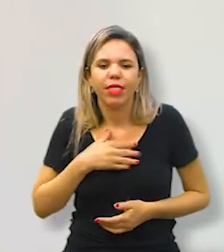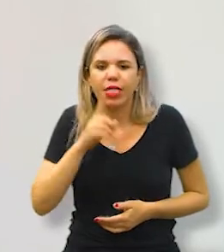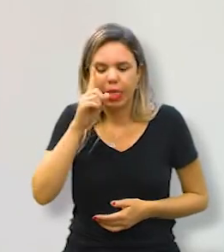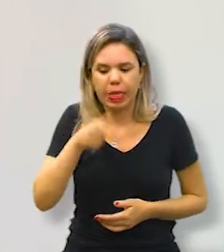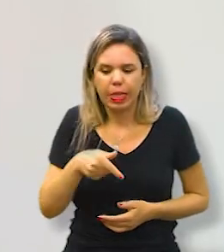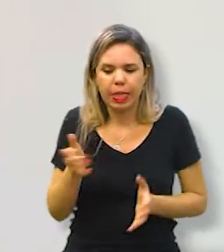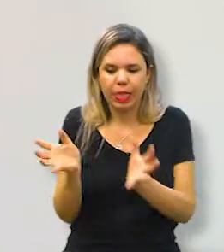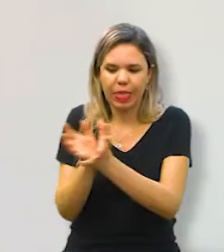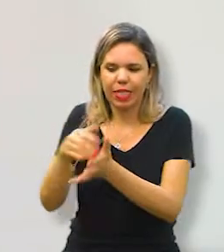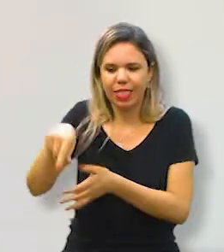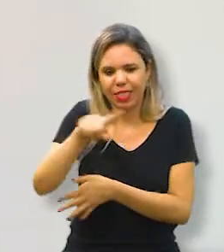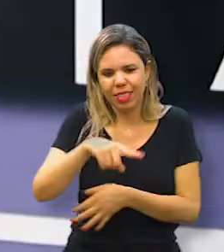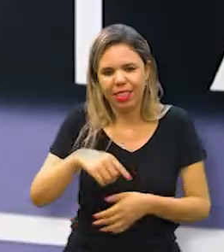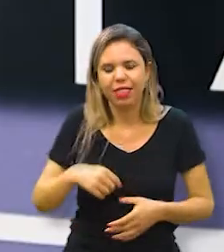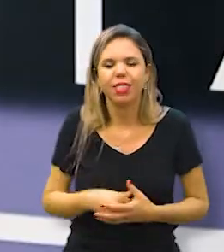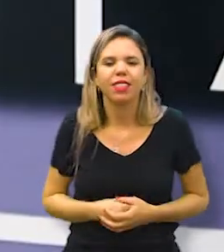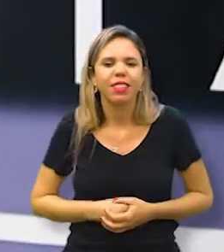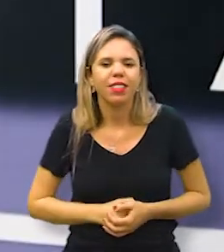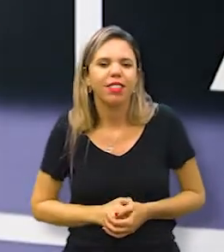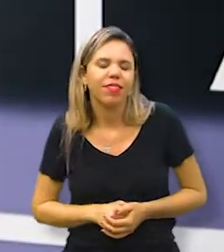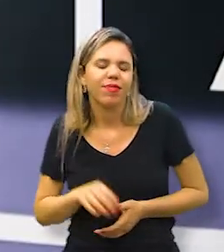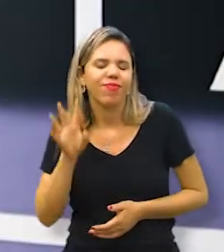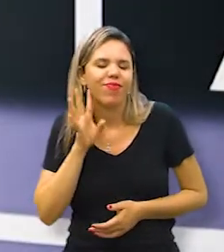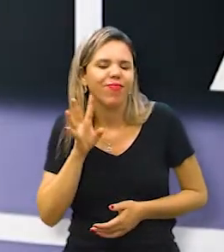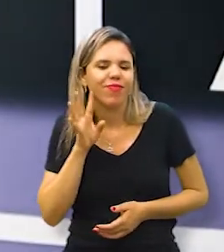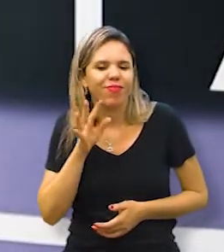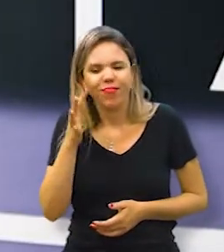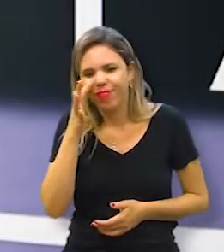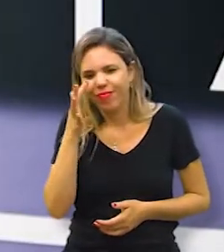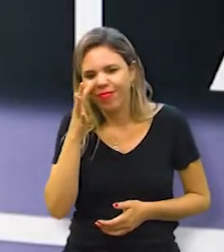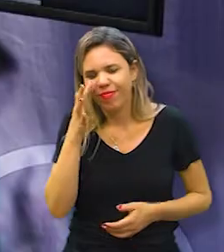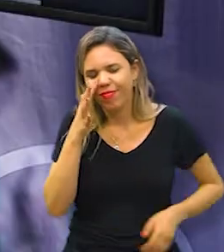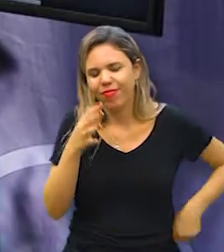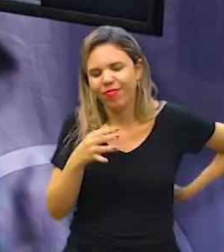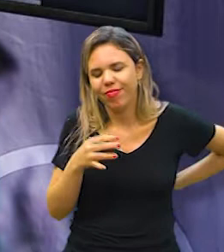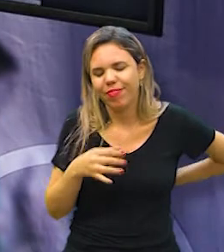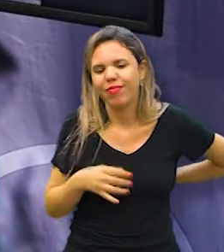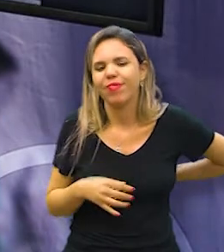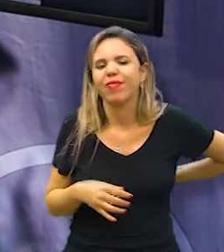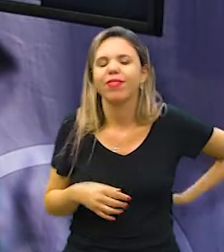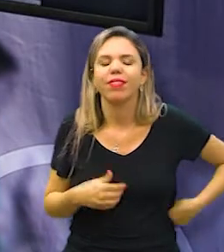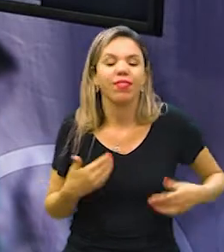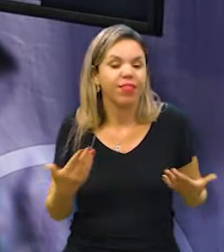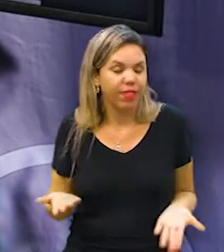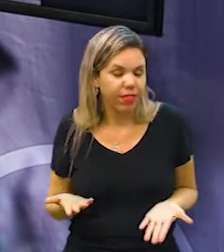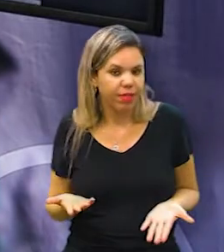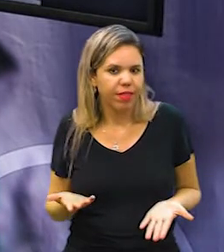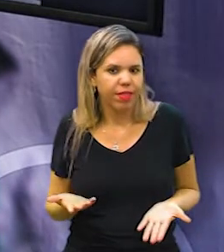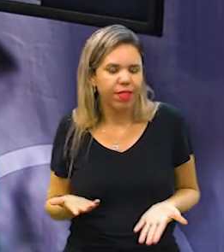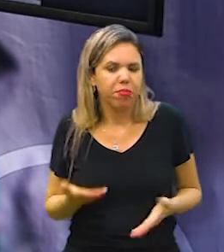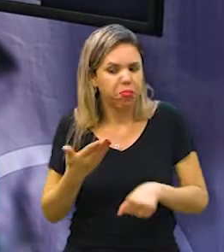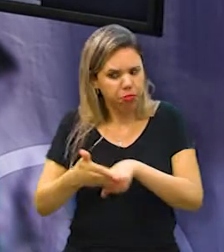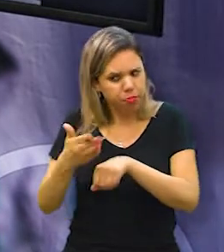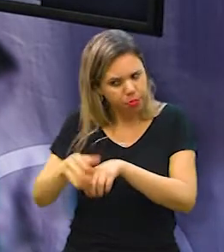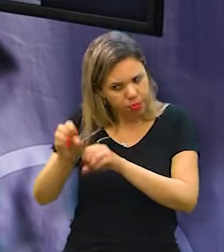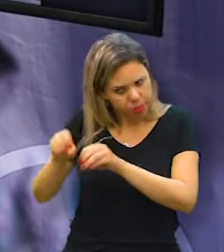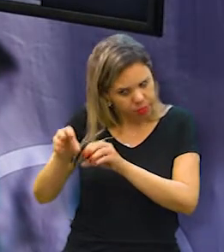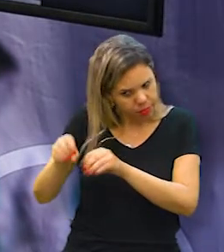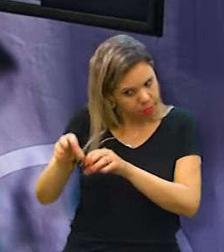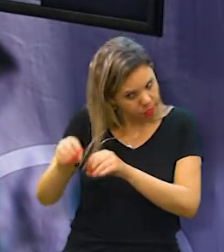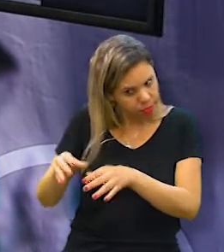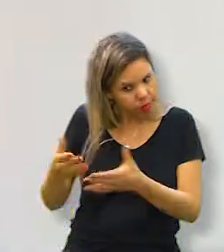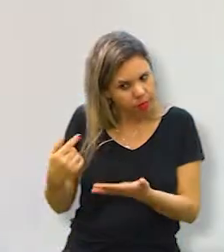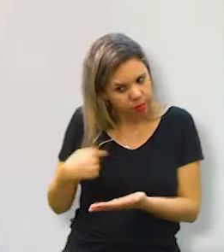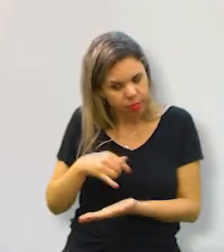da equipe. Que legal, Cida. Eles são muito treinados, sabe, querida? Nós,